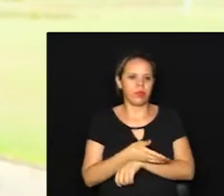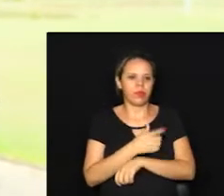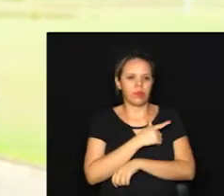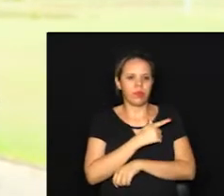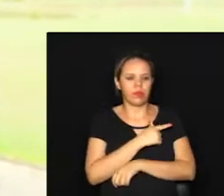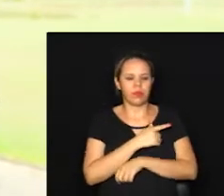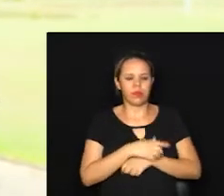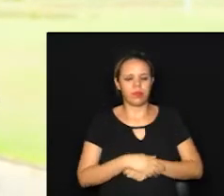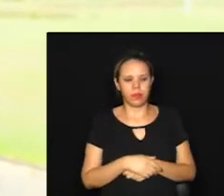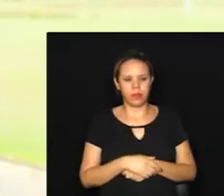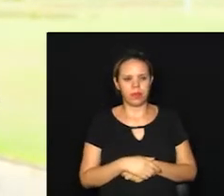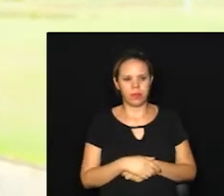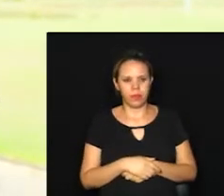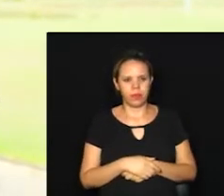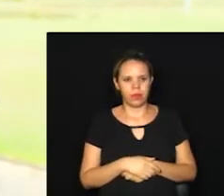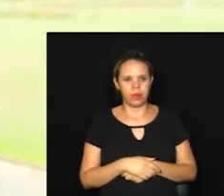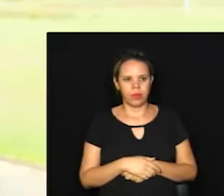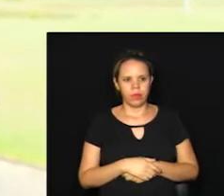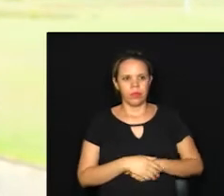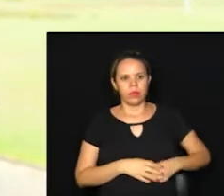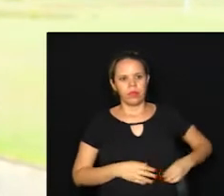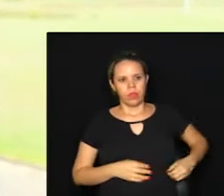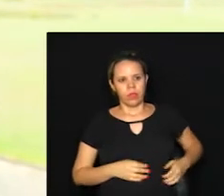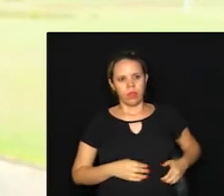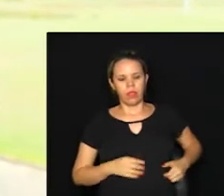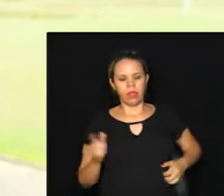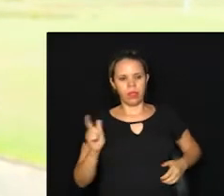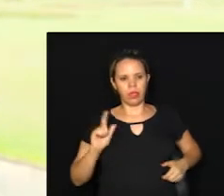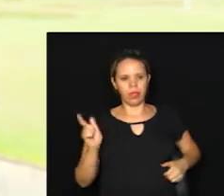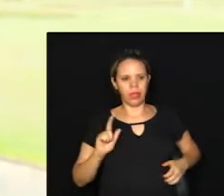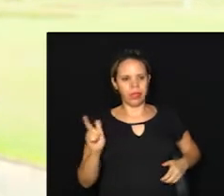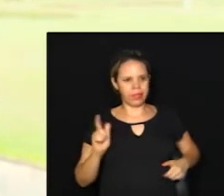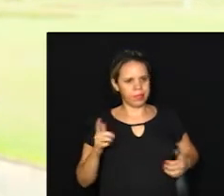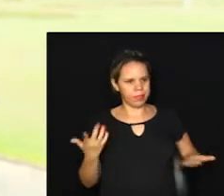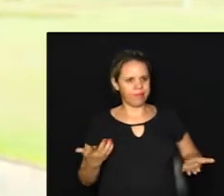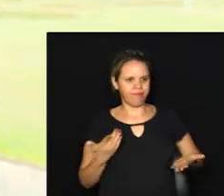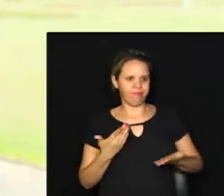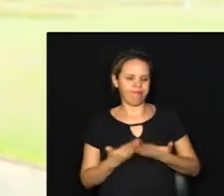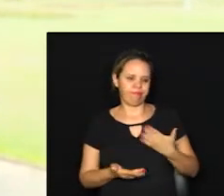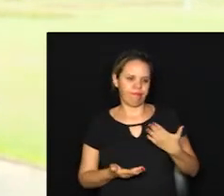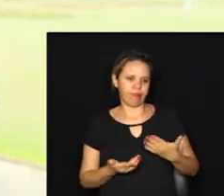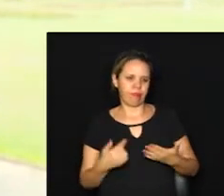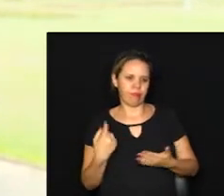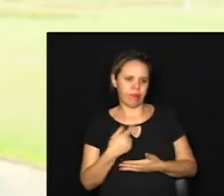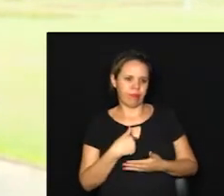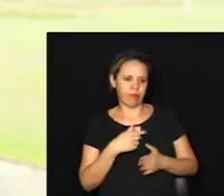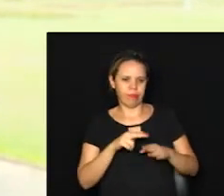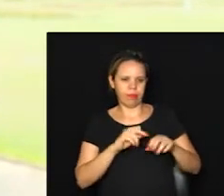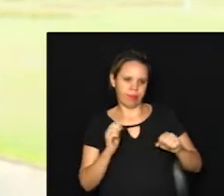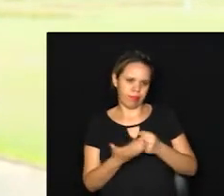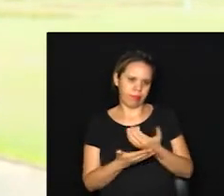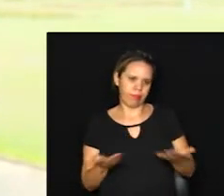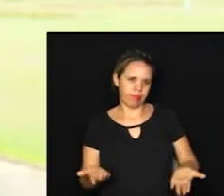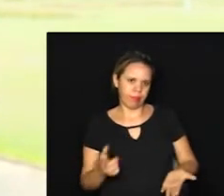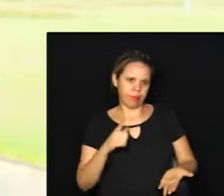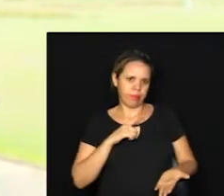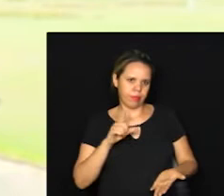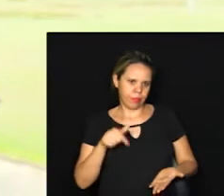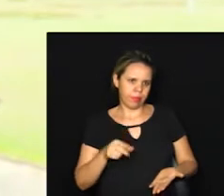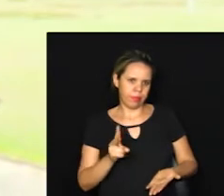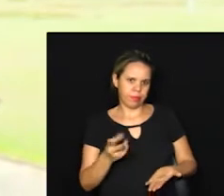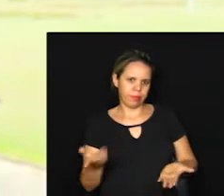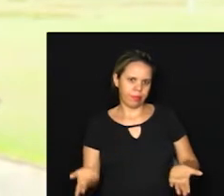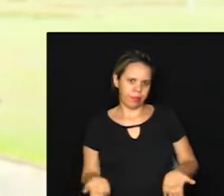Guarani. Bom, isso... obviamente que perde um pouco, né? Claro que a gente está numa pandemia e tem que ser assim